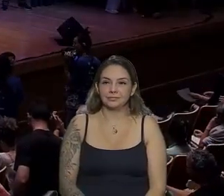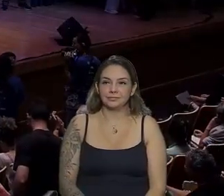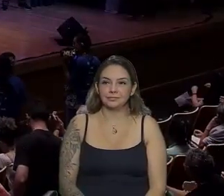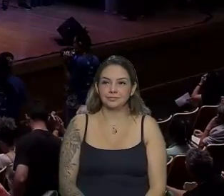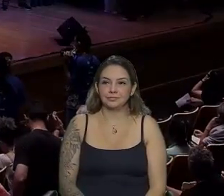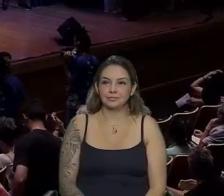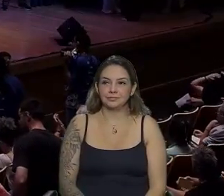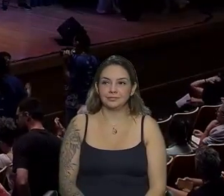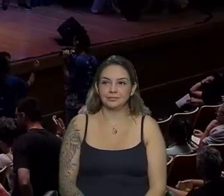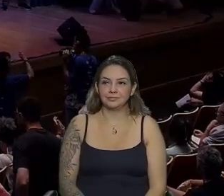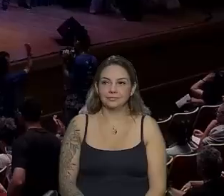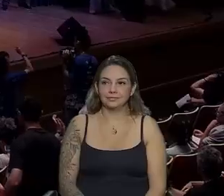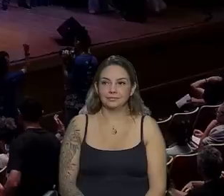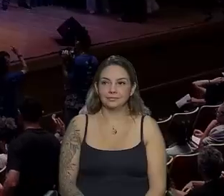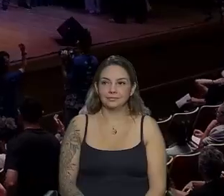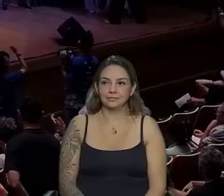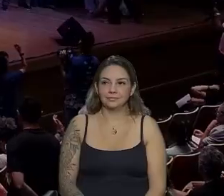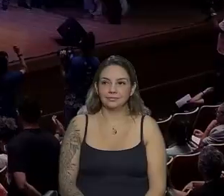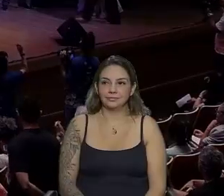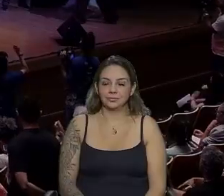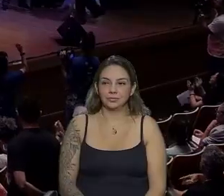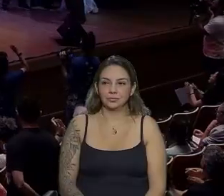Cássio William Freire Júnior.